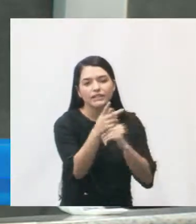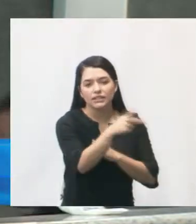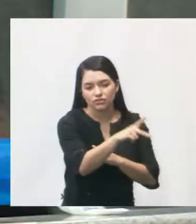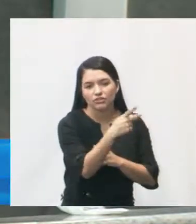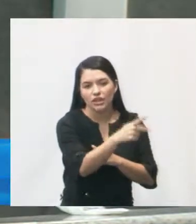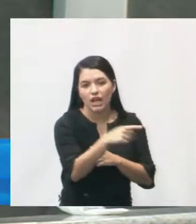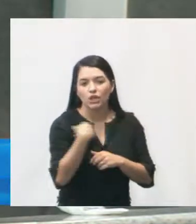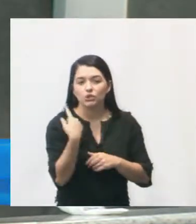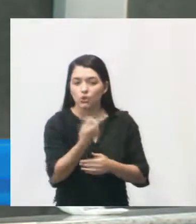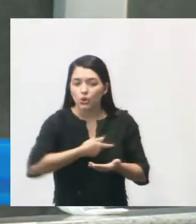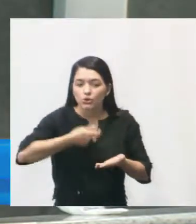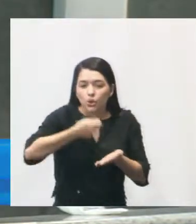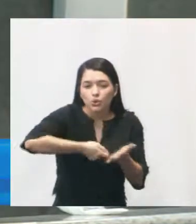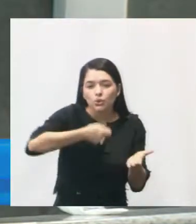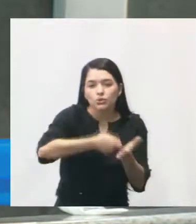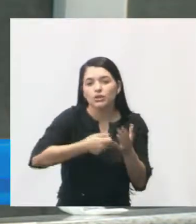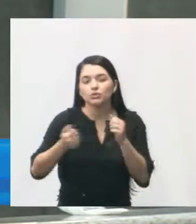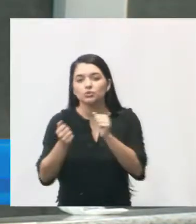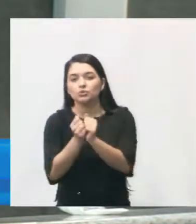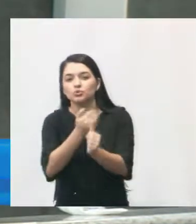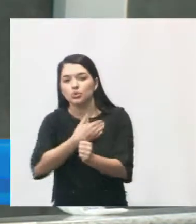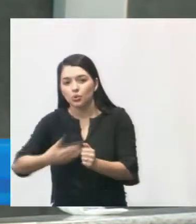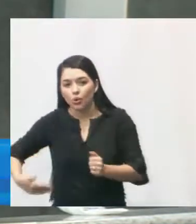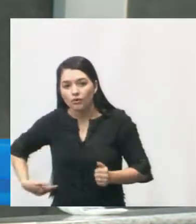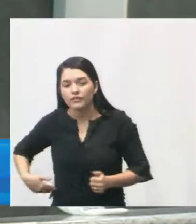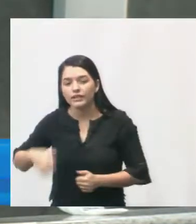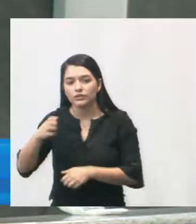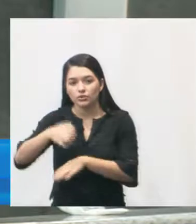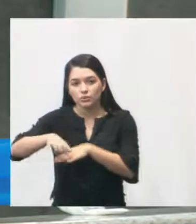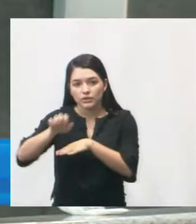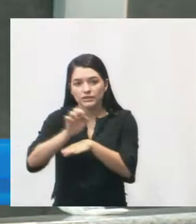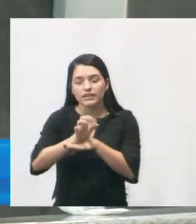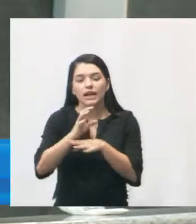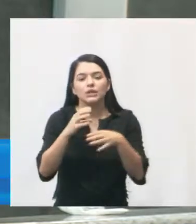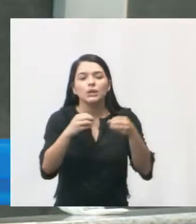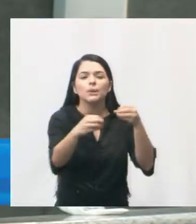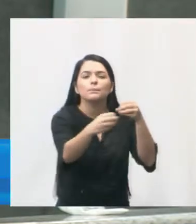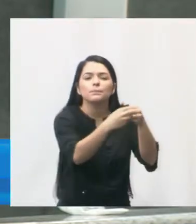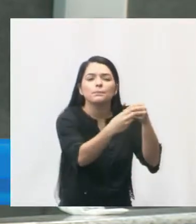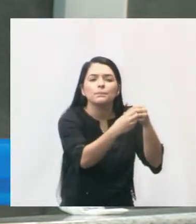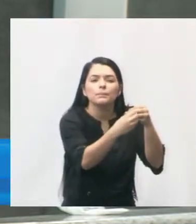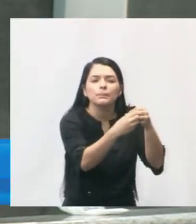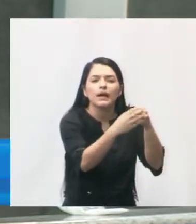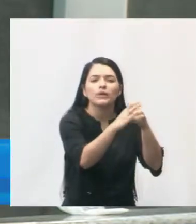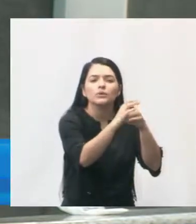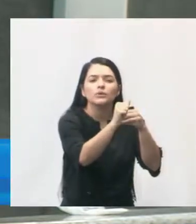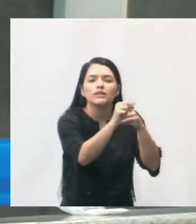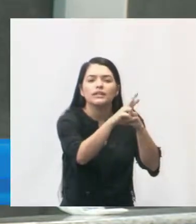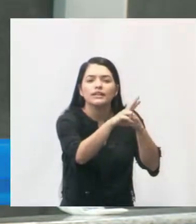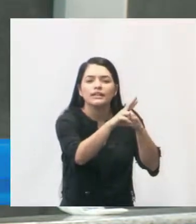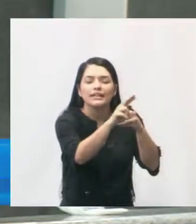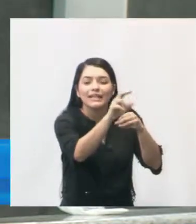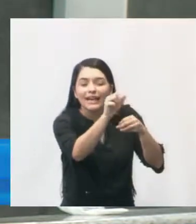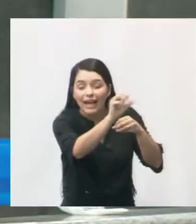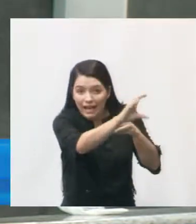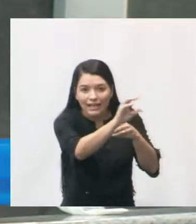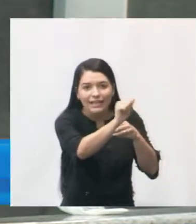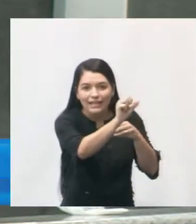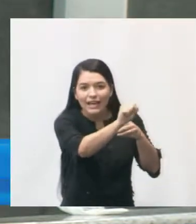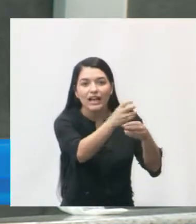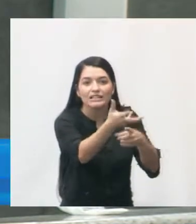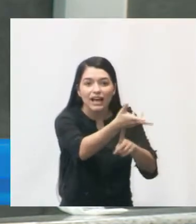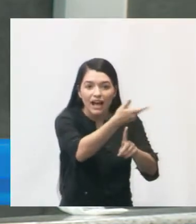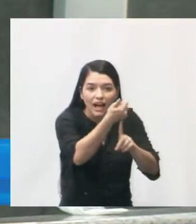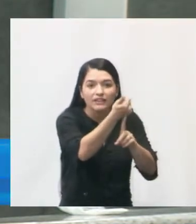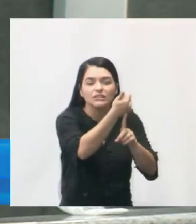do estado para que uma área próxima ao Cais das Artes, lá no finalzinho, próximo à pedra, próximo à Cruz